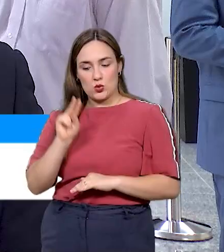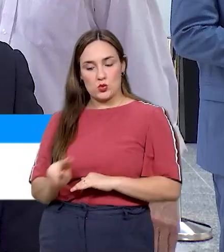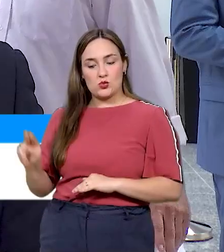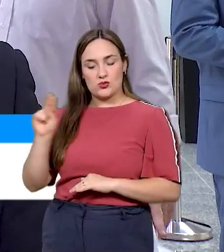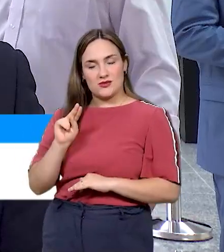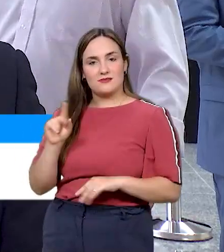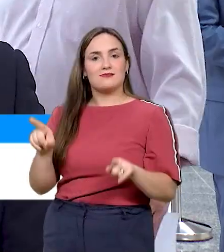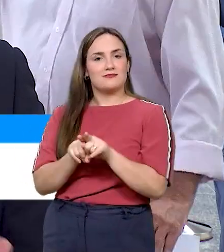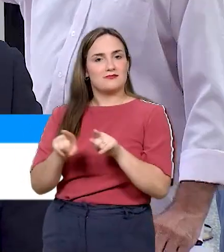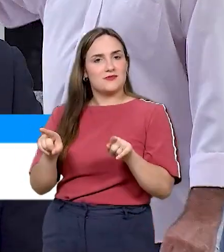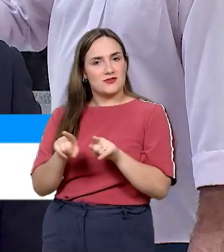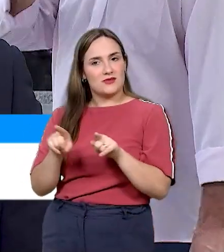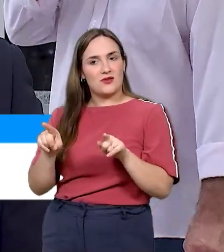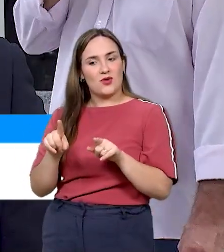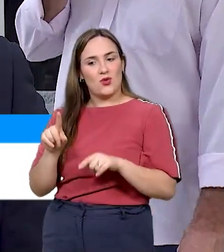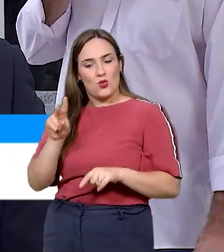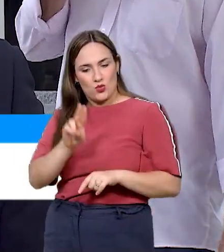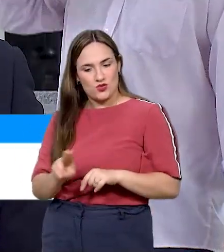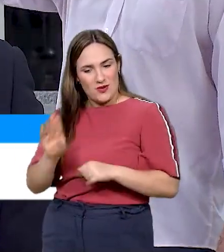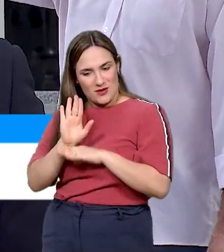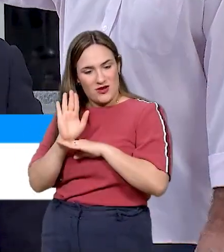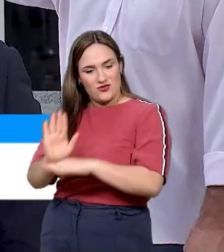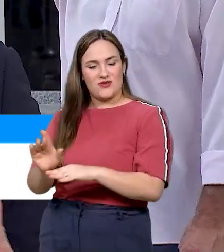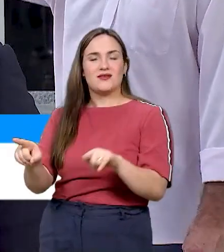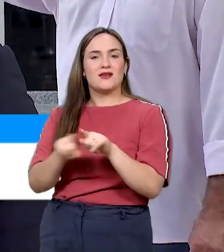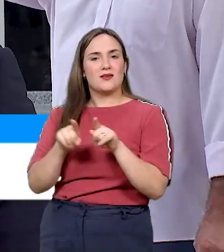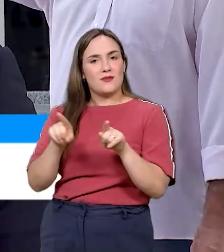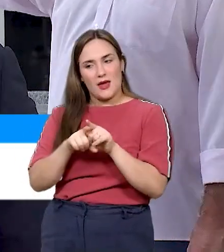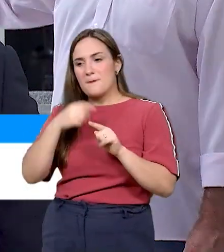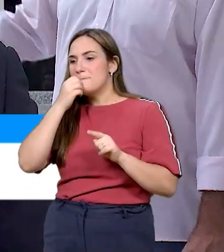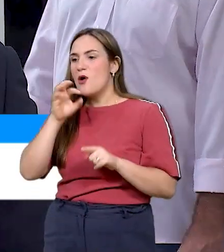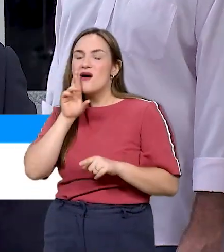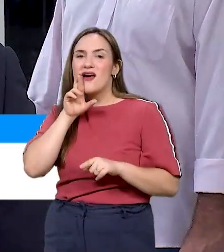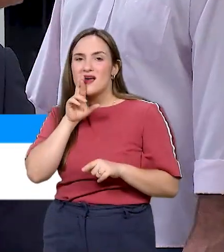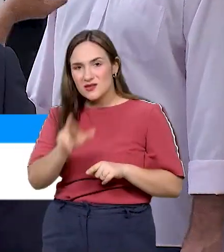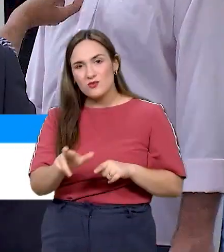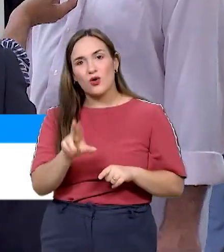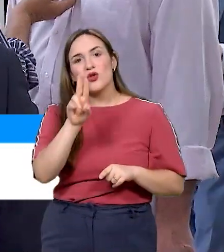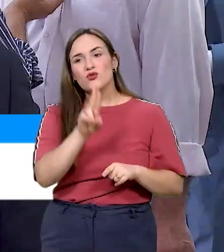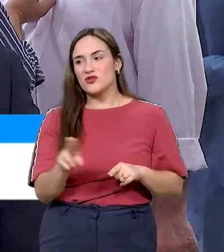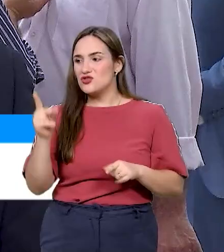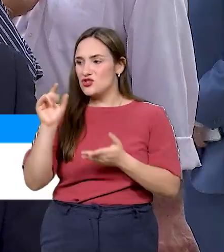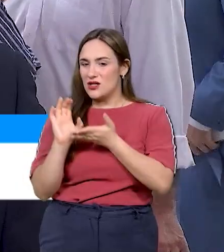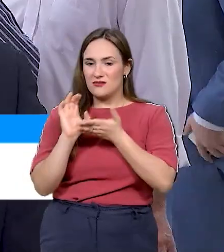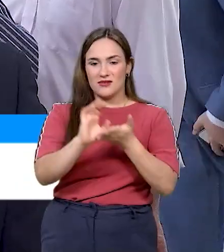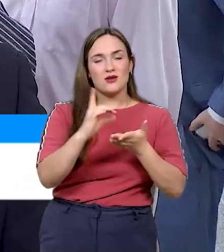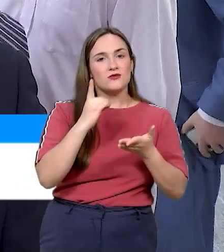poder sermos úteis e também fazer entregas concretas com as